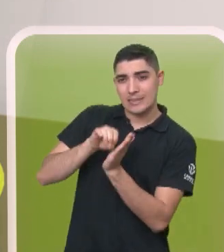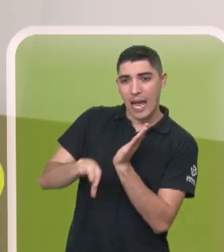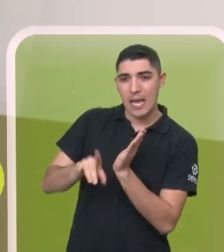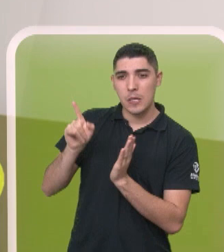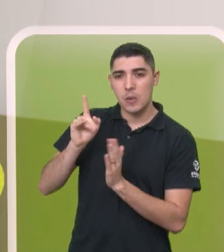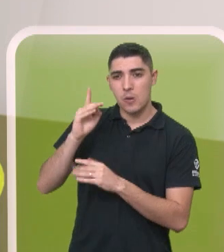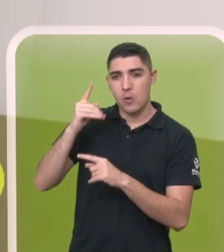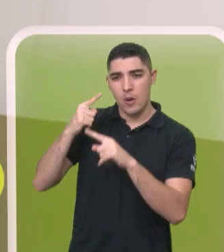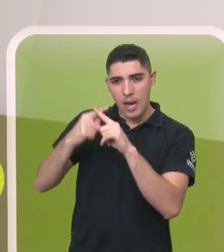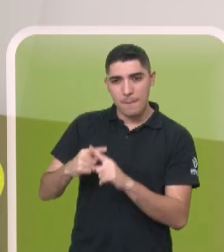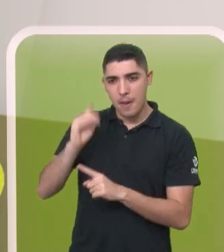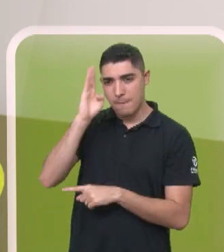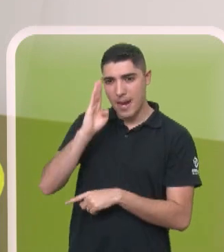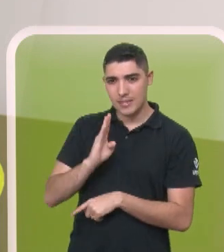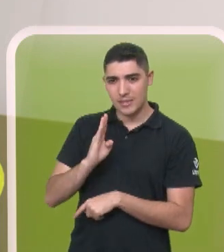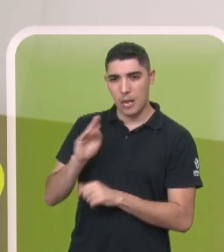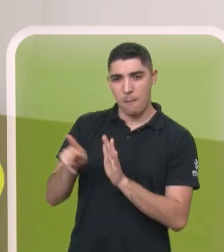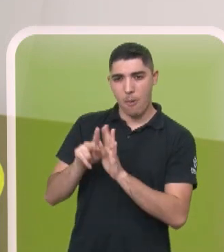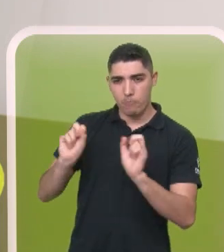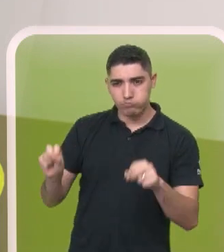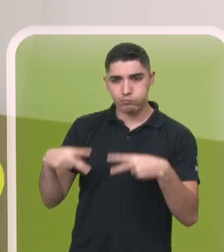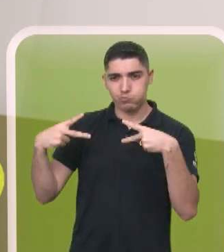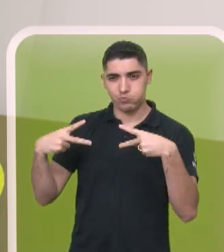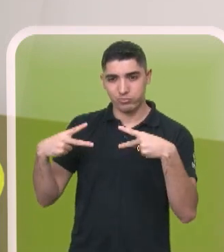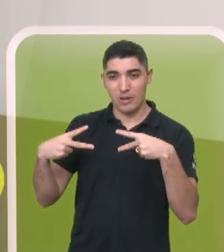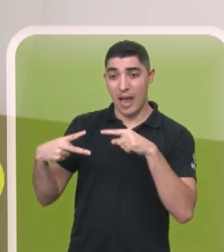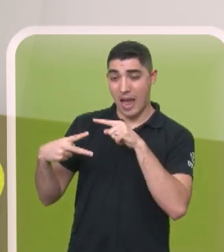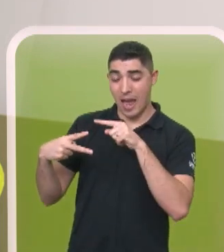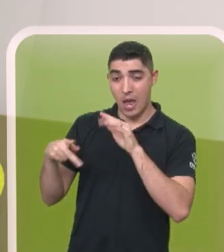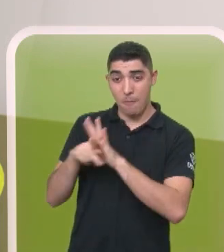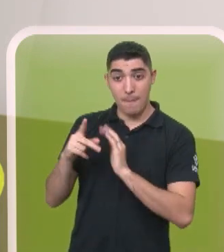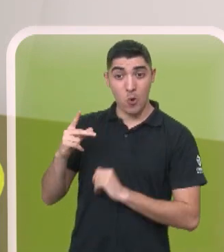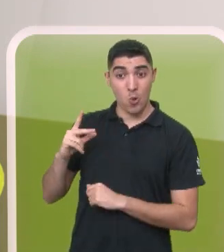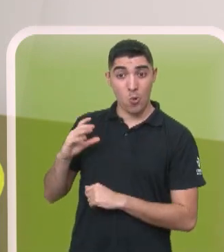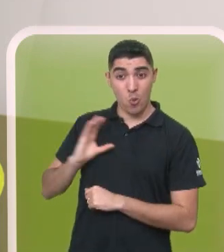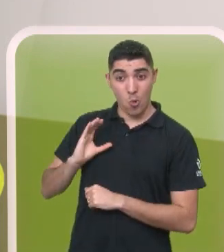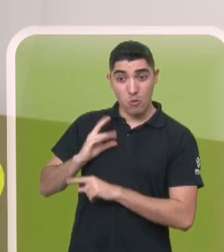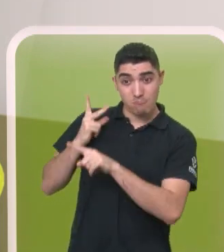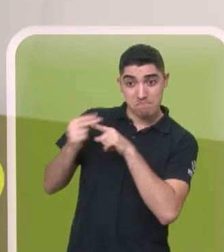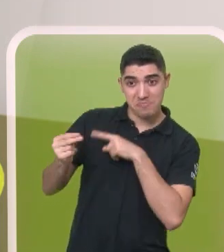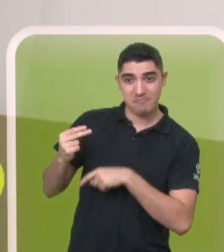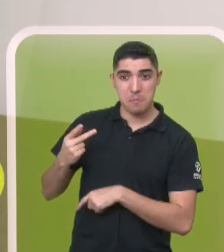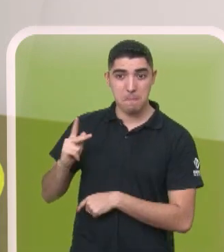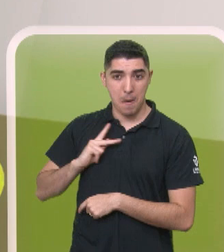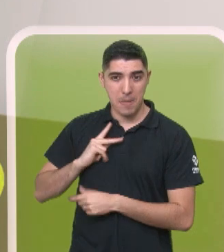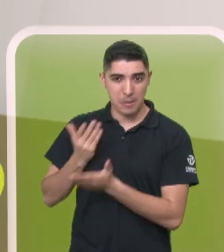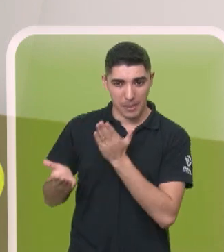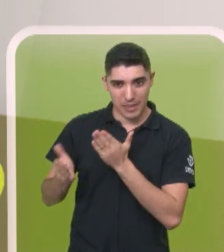Brasileiro aí pelo Corinthians, a semifinal. É um time que,